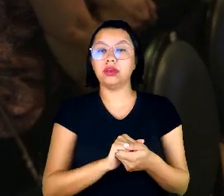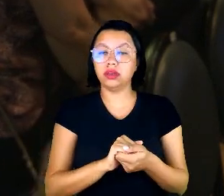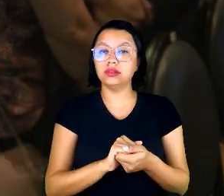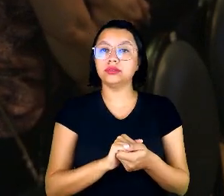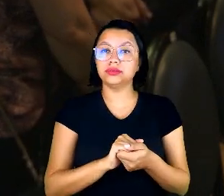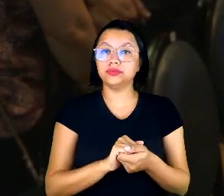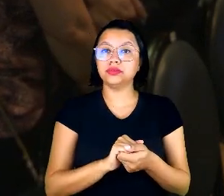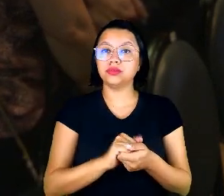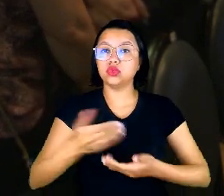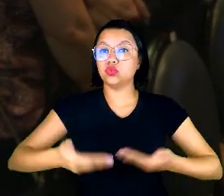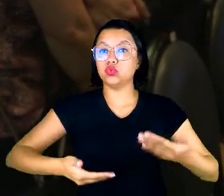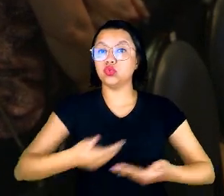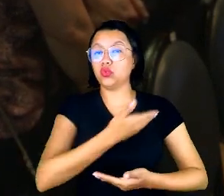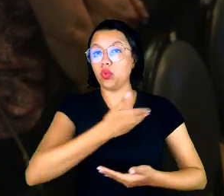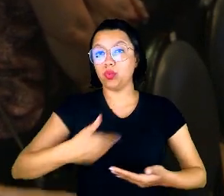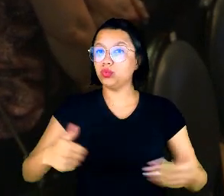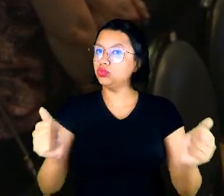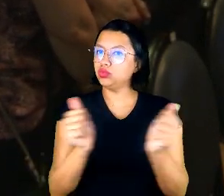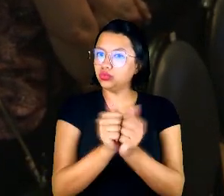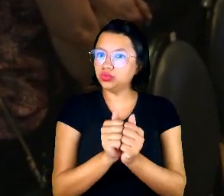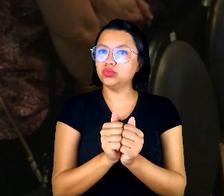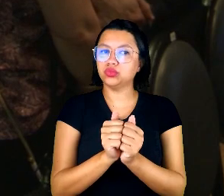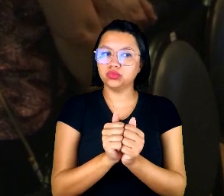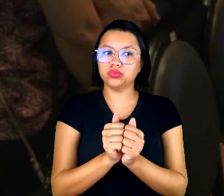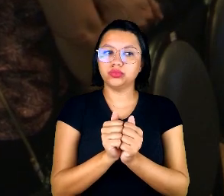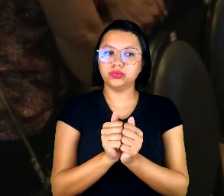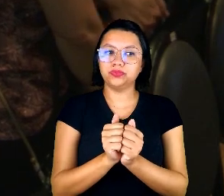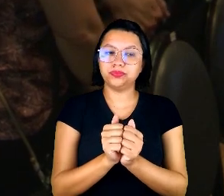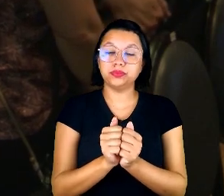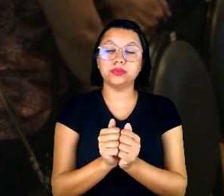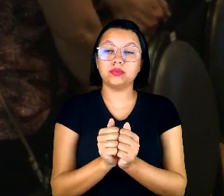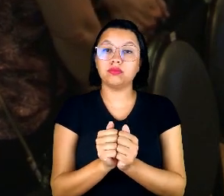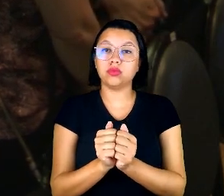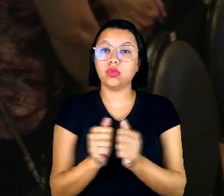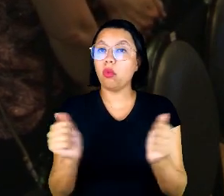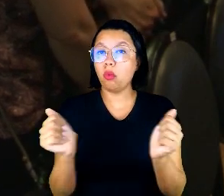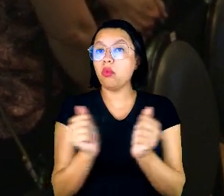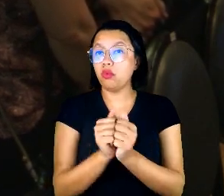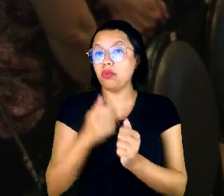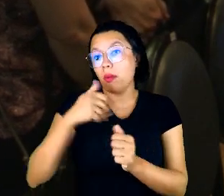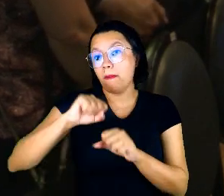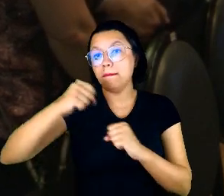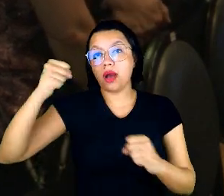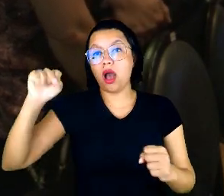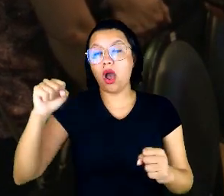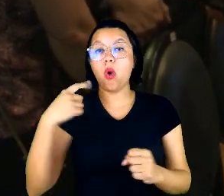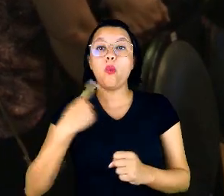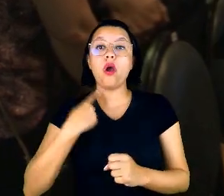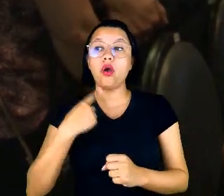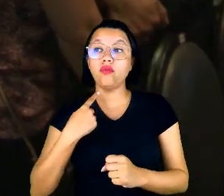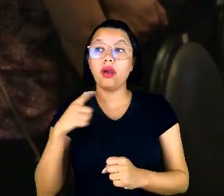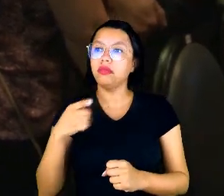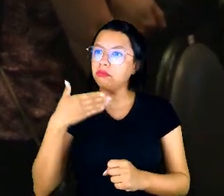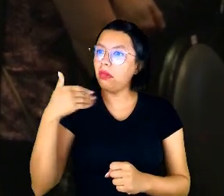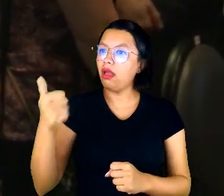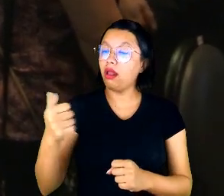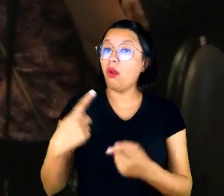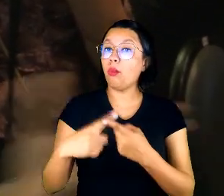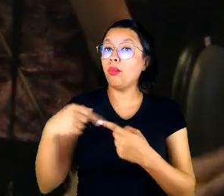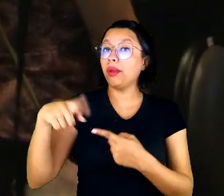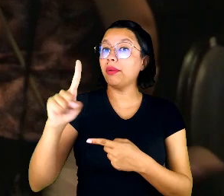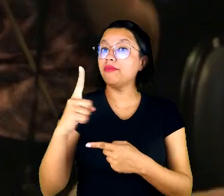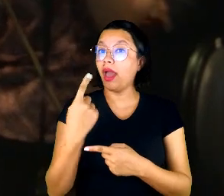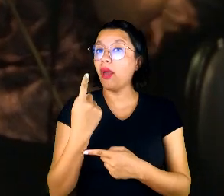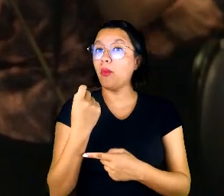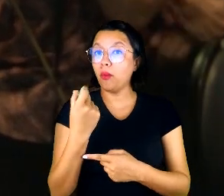que os servidores estarão todos juntos, todos ali numa integração maior. Para os advogados vai ser muito melhor, porque vão para um prédio só,